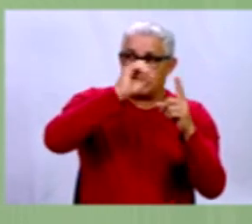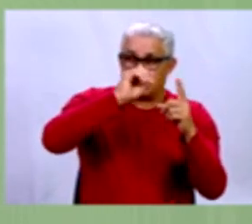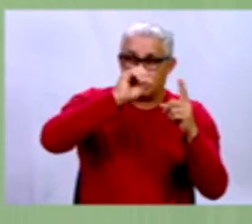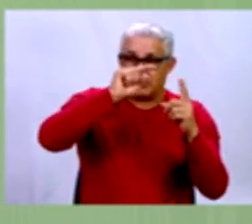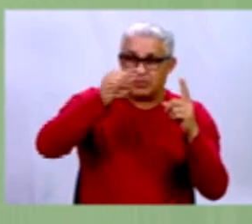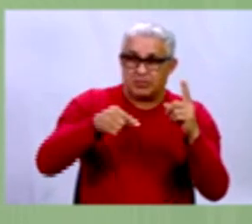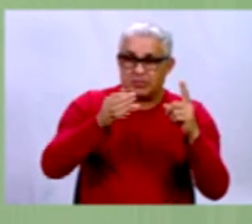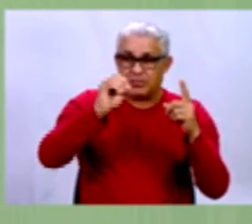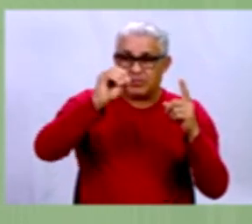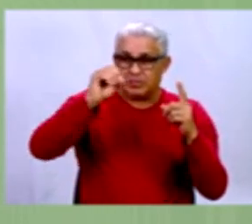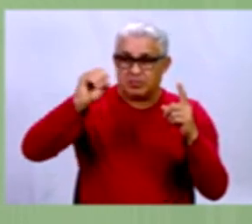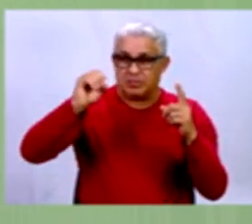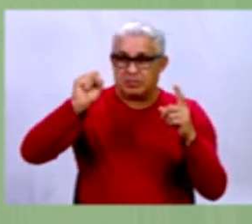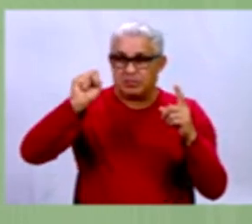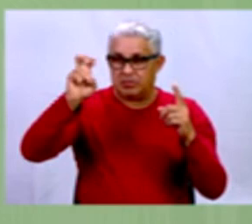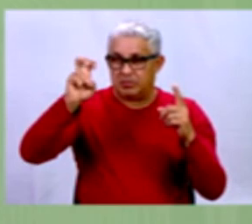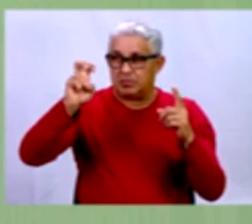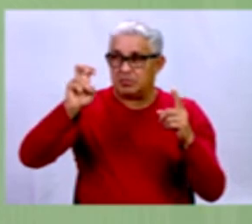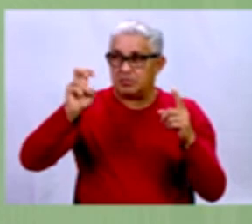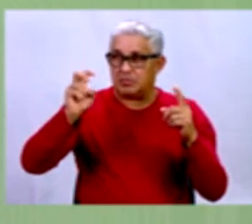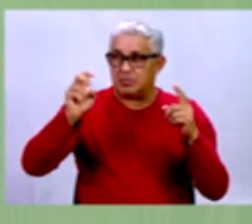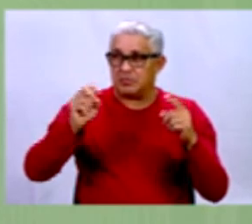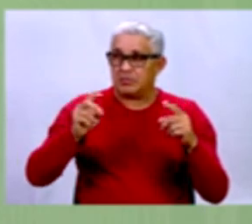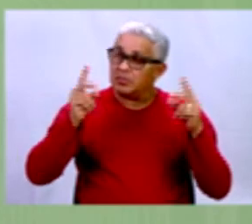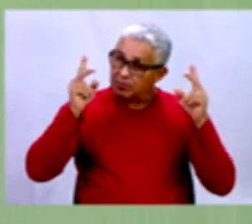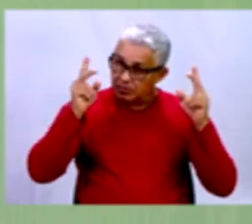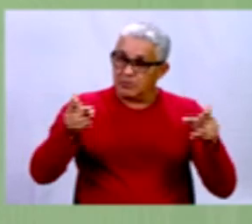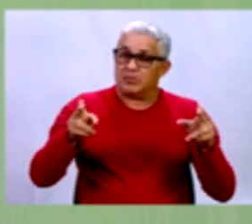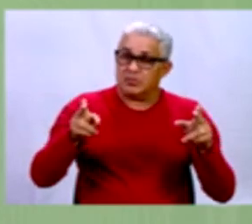1 mais 0,085 é igual a